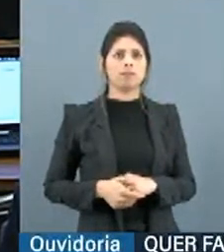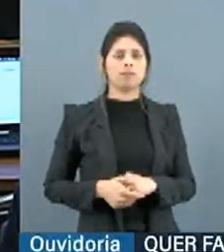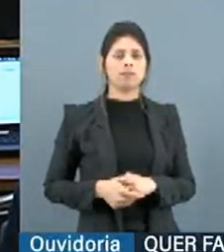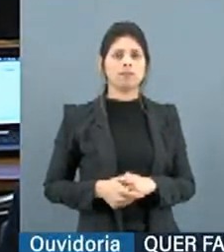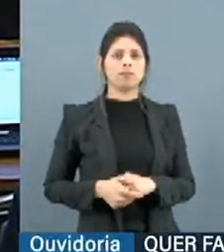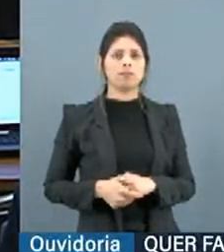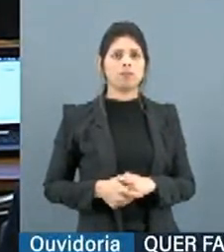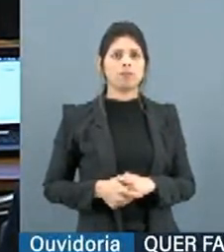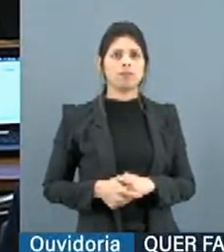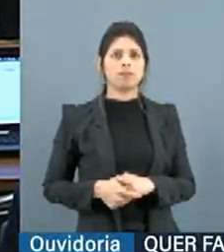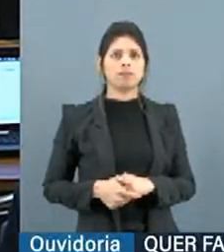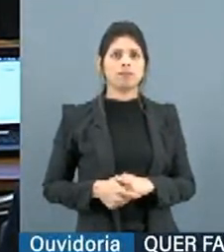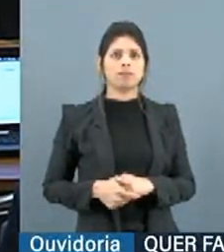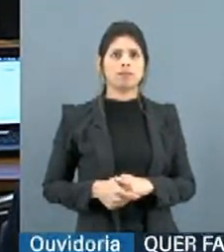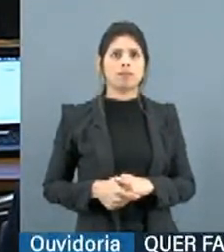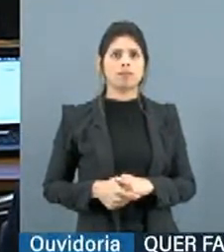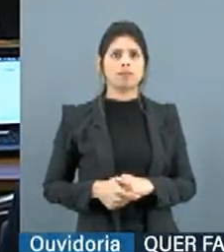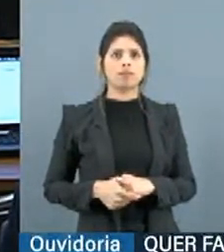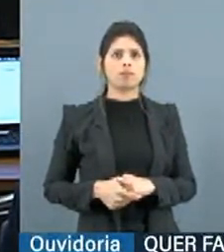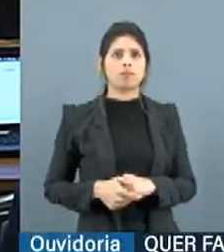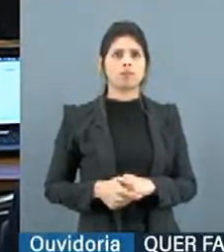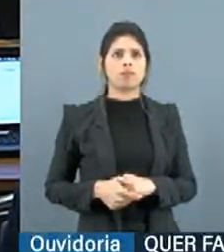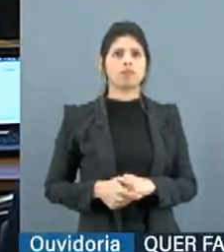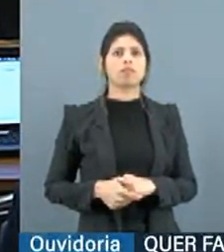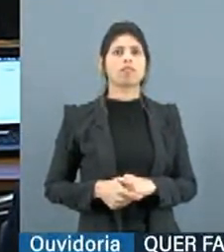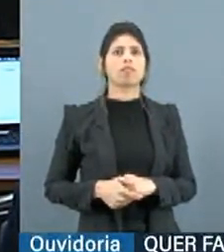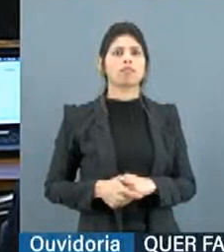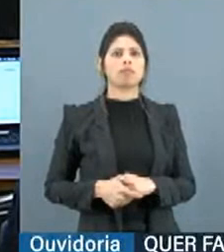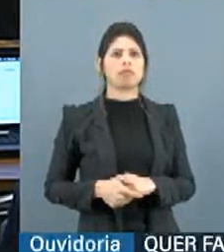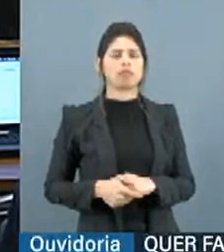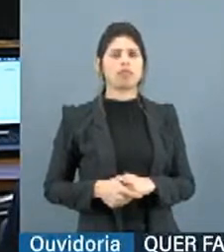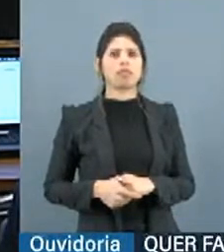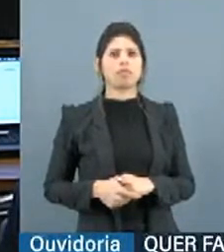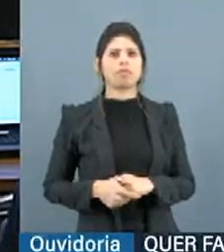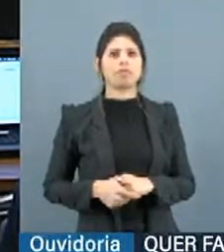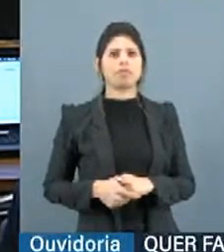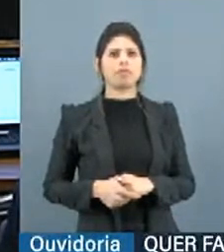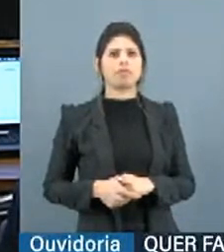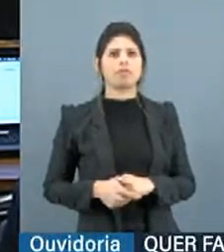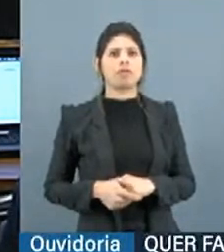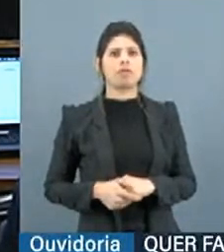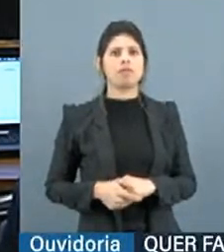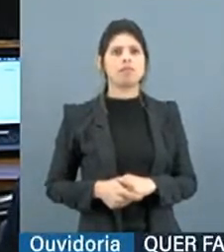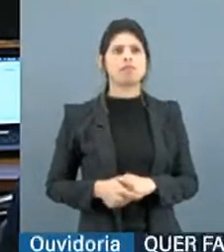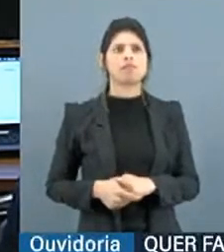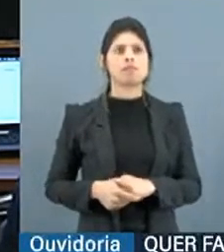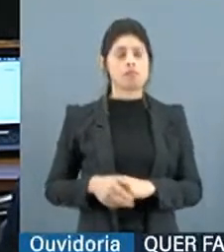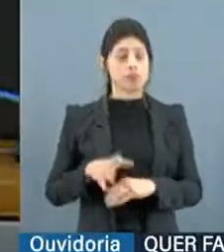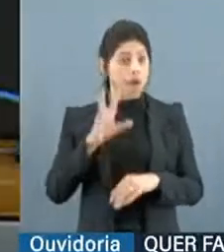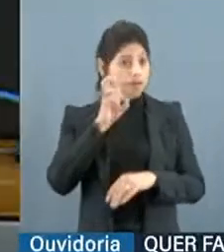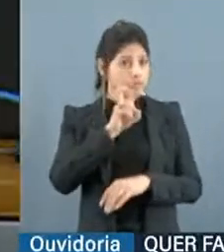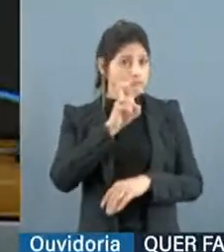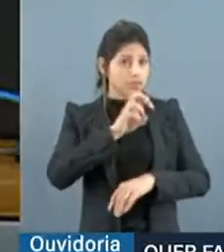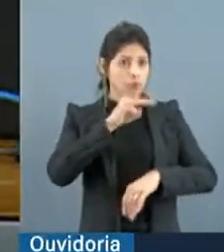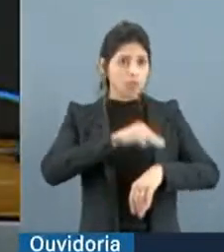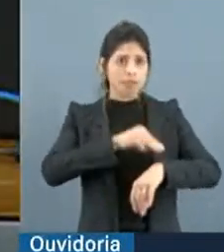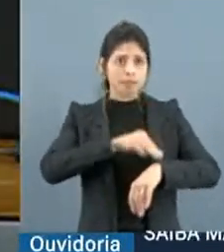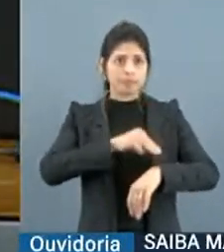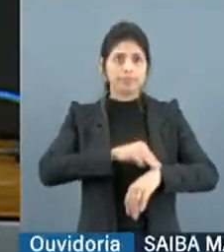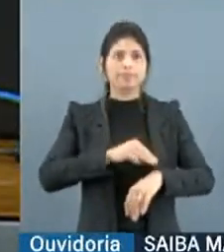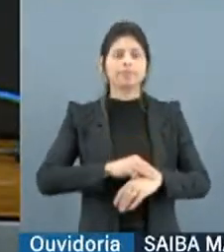Bancada de oposição e de governo, ao final, tem direito a cinco minutos. Perfeito. Então, a deputada Jandira usou pela... Eu queria reiterar